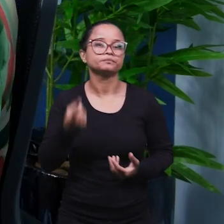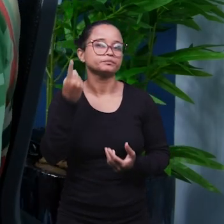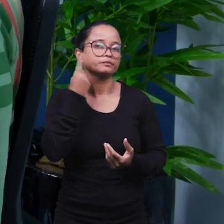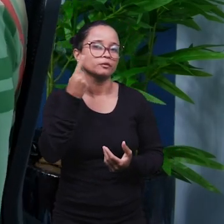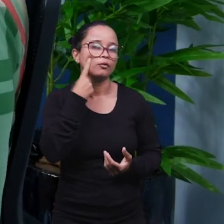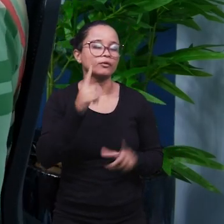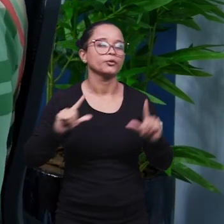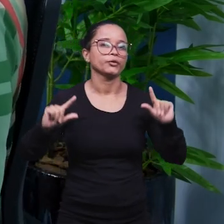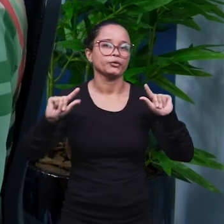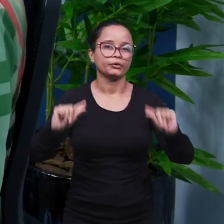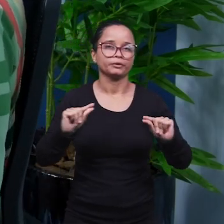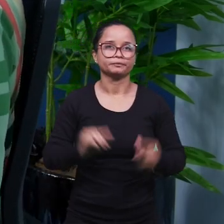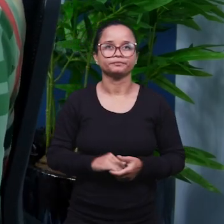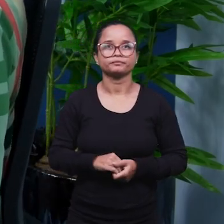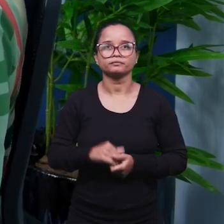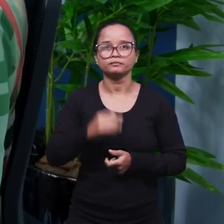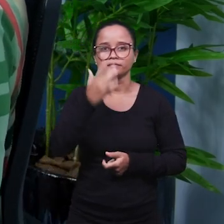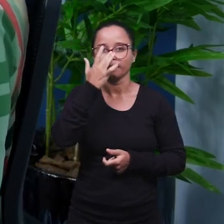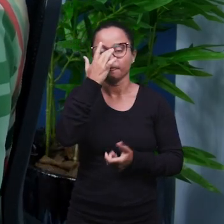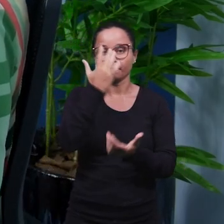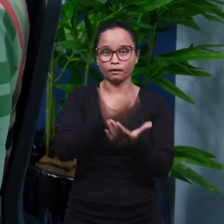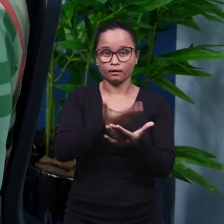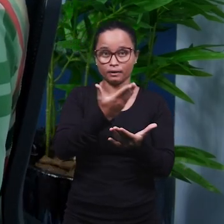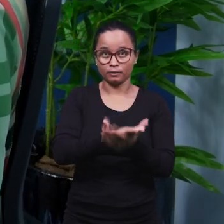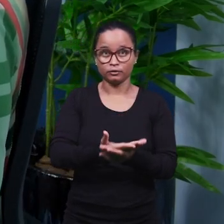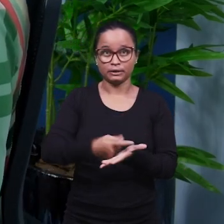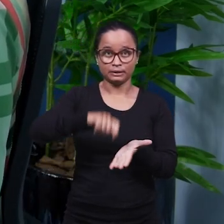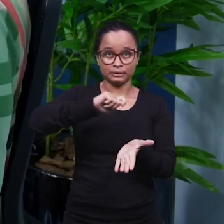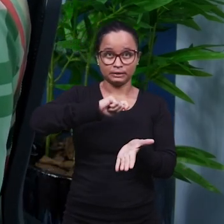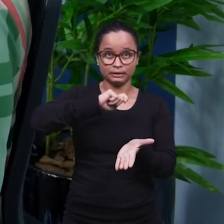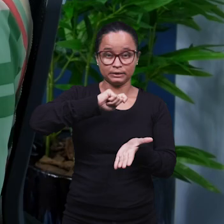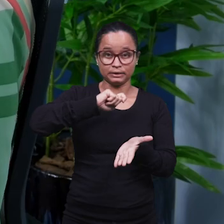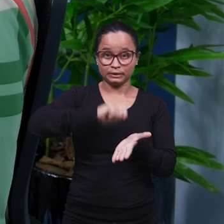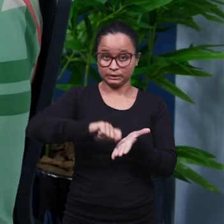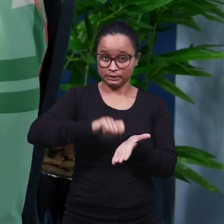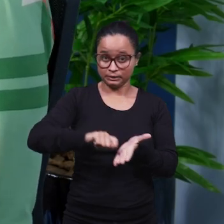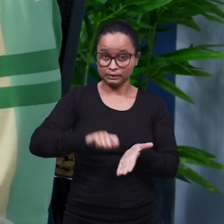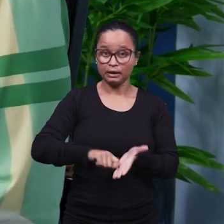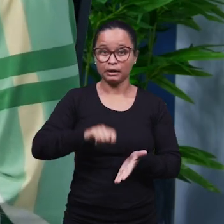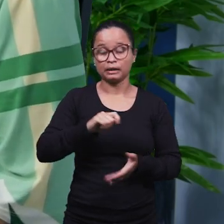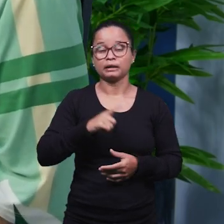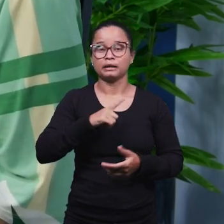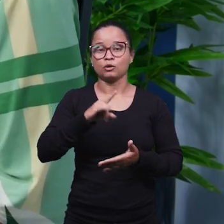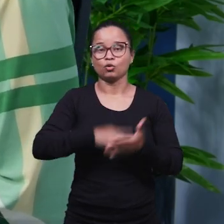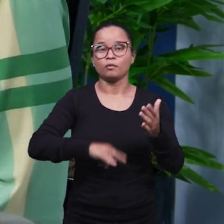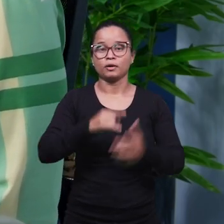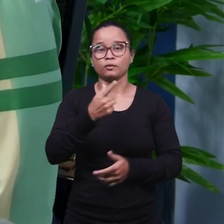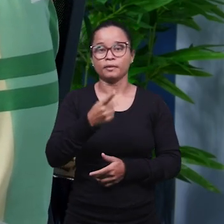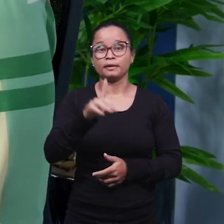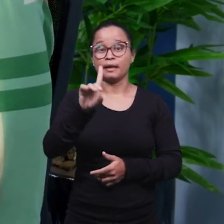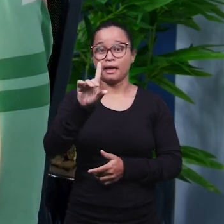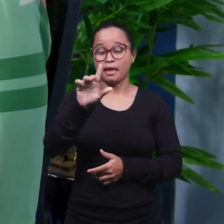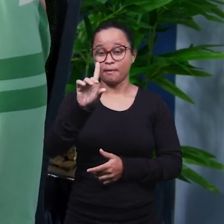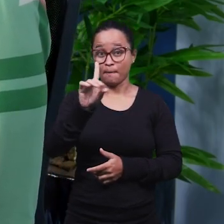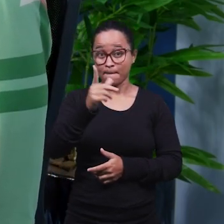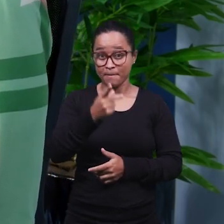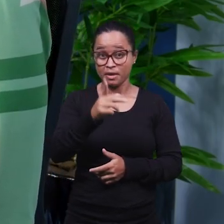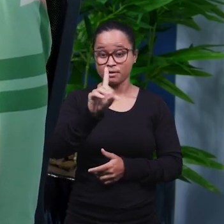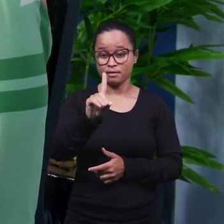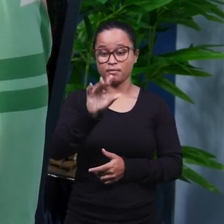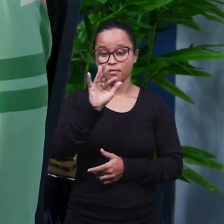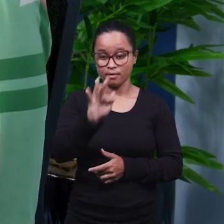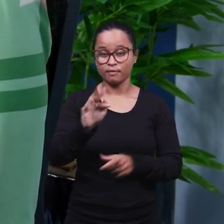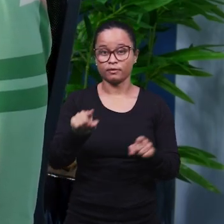vocês vão ver aqui? Vocês vão ter a aula escrita, tanto em PDF quanto em Word.